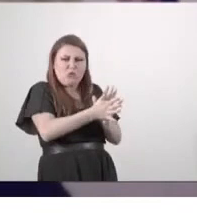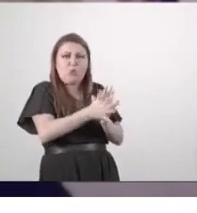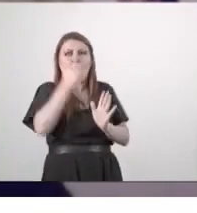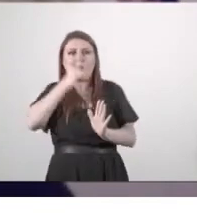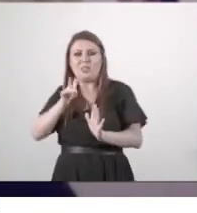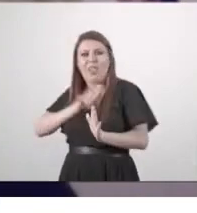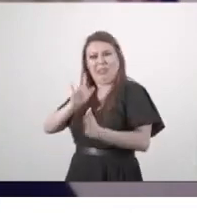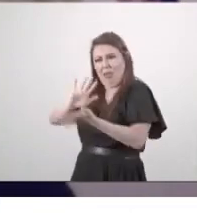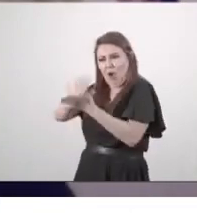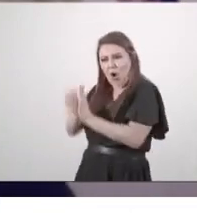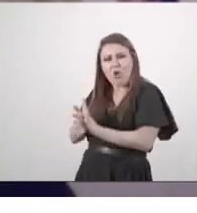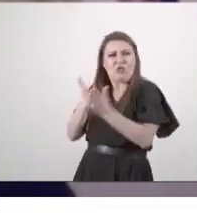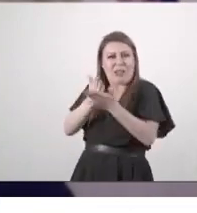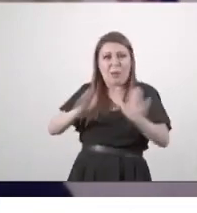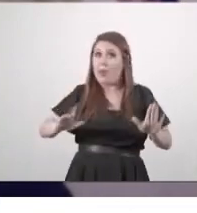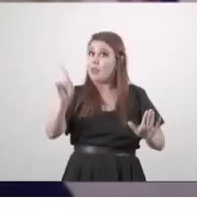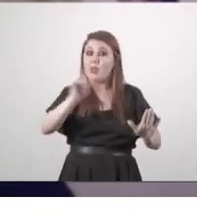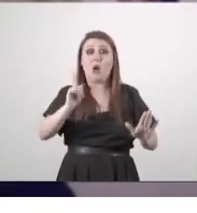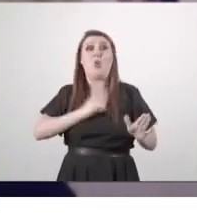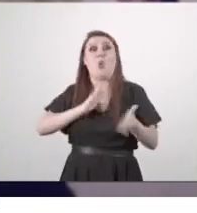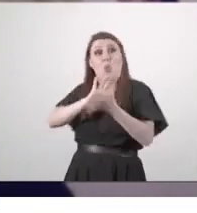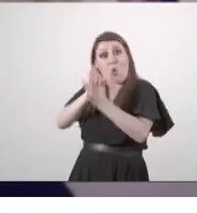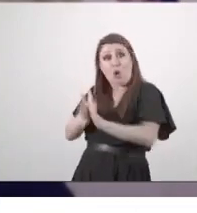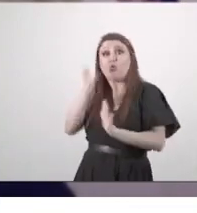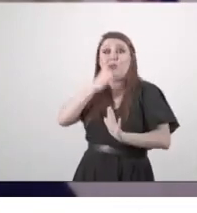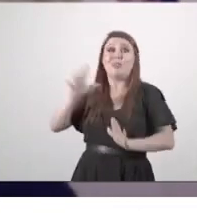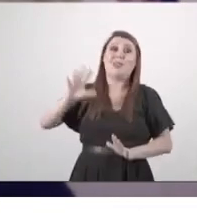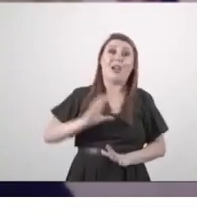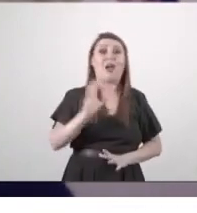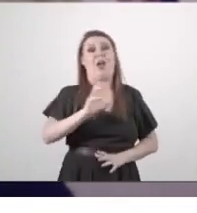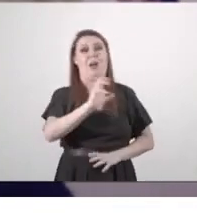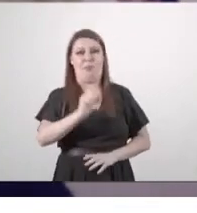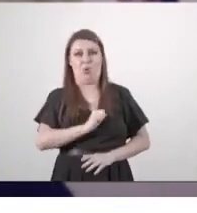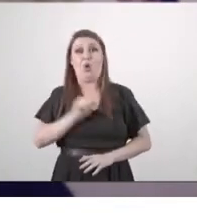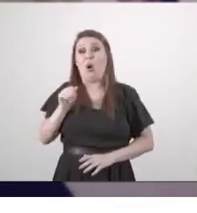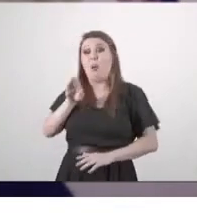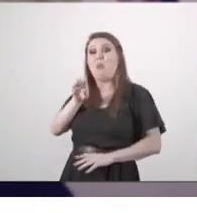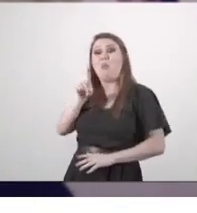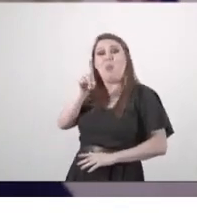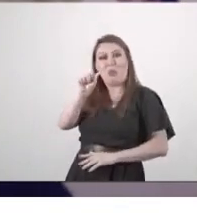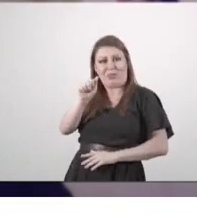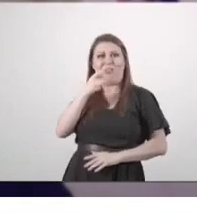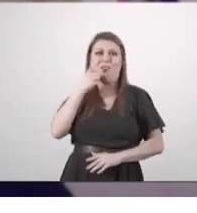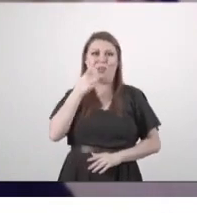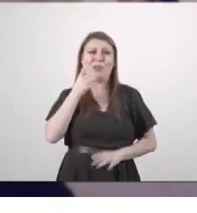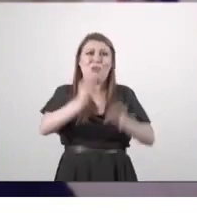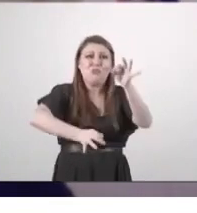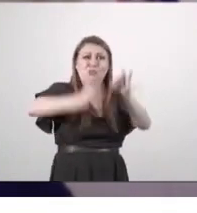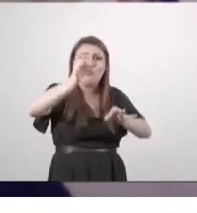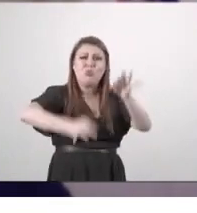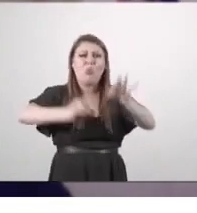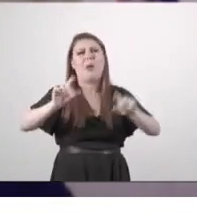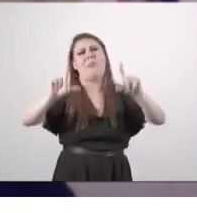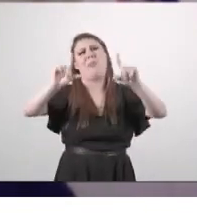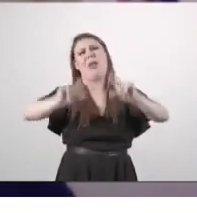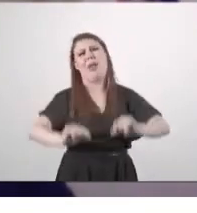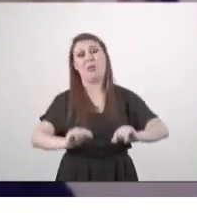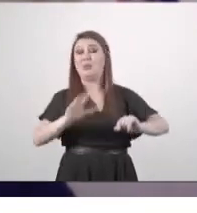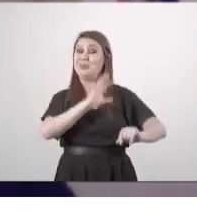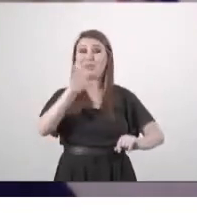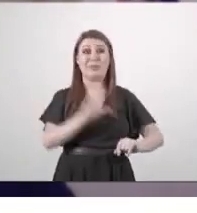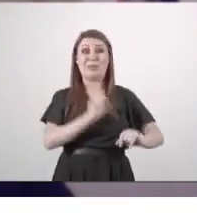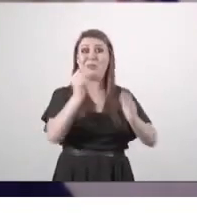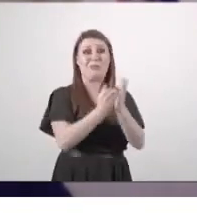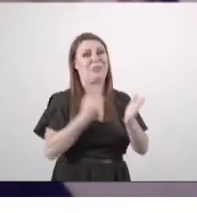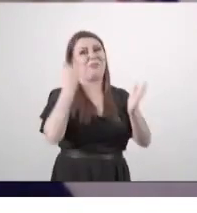Buda. Então, faço-lhes mais um convite. Julguem menos e amem mais. Isso fará muito bem para